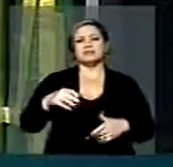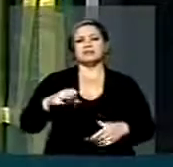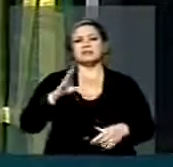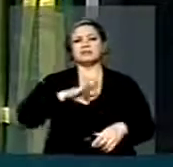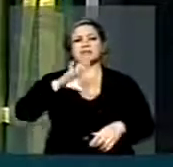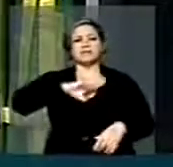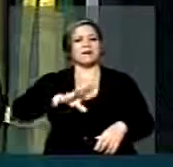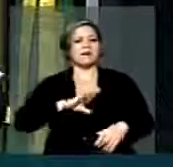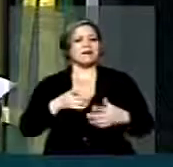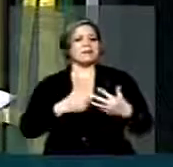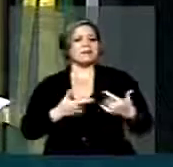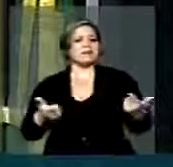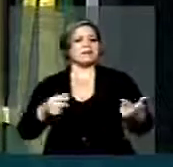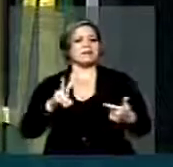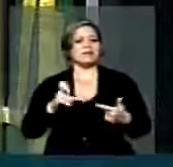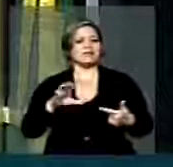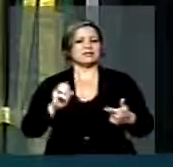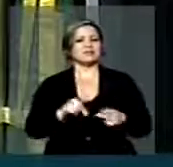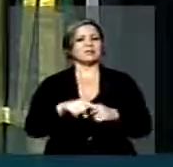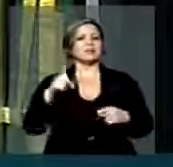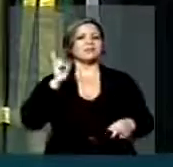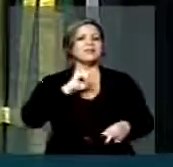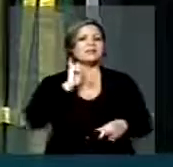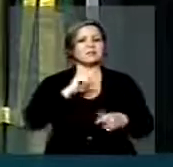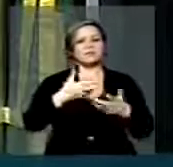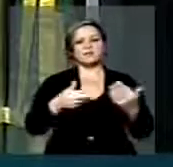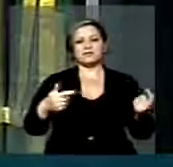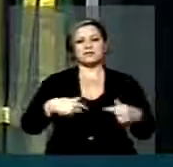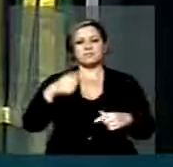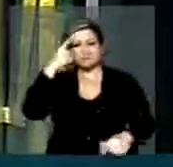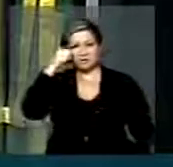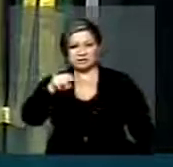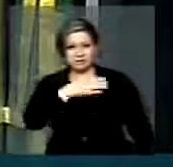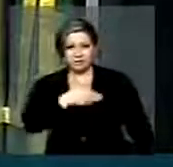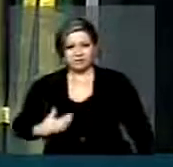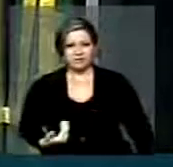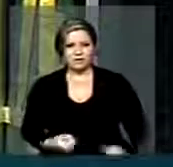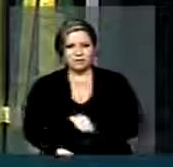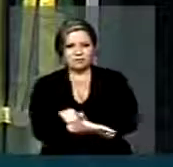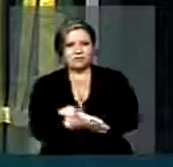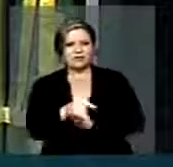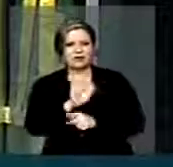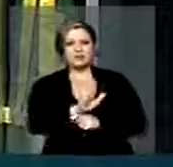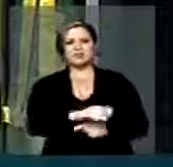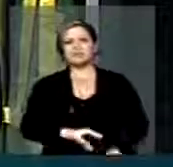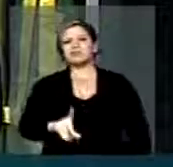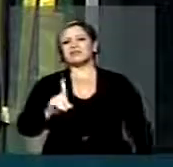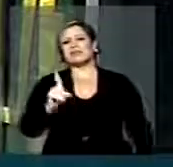Por que na economia não é o governo que faz? Não é o governo, não. Não é o governo.